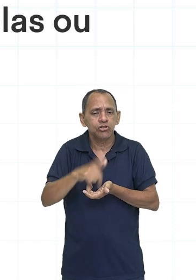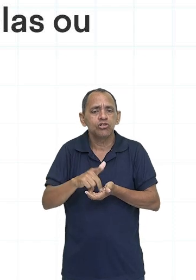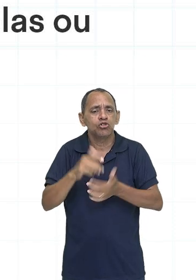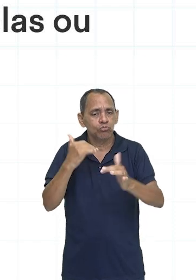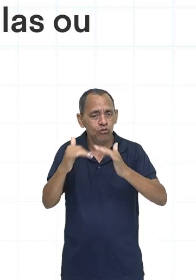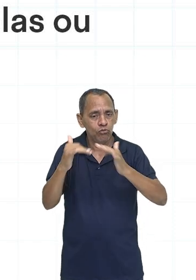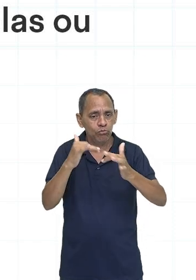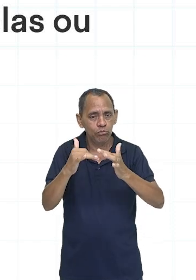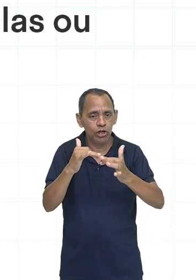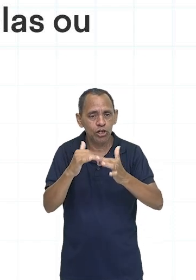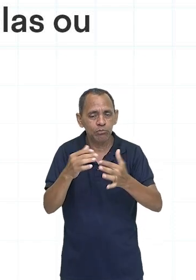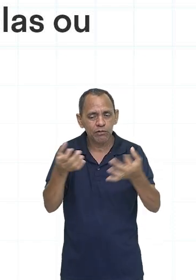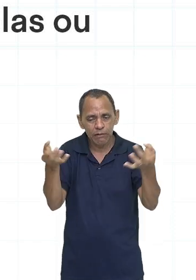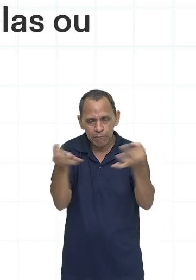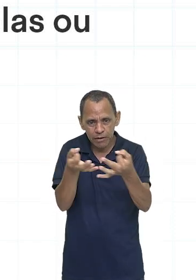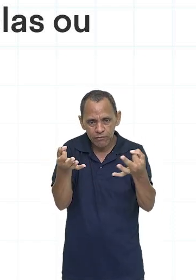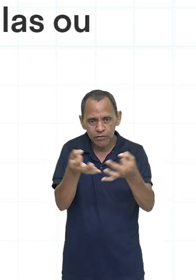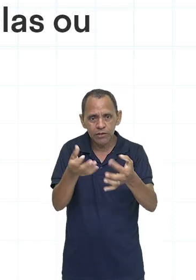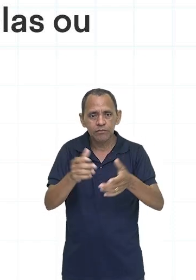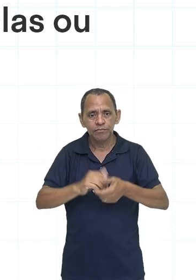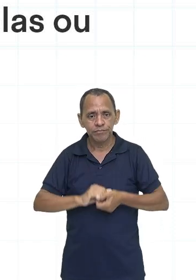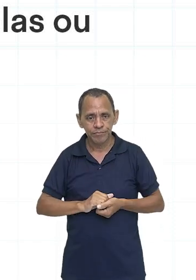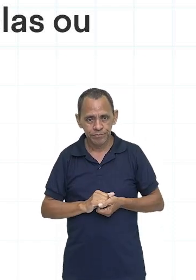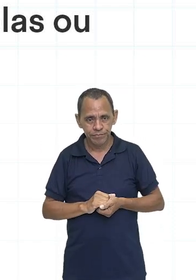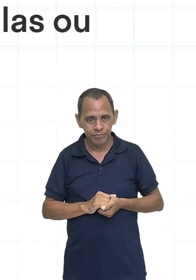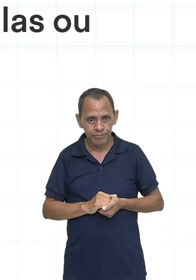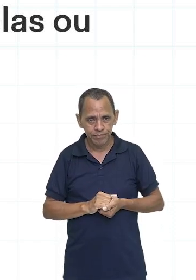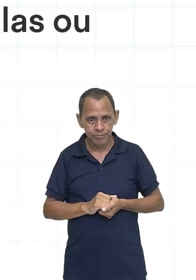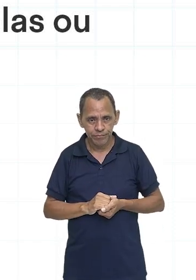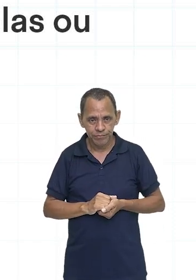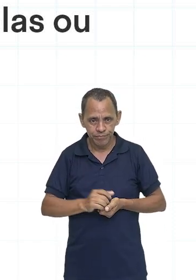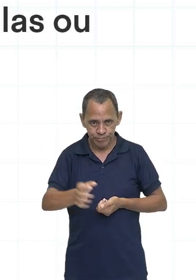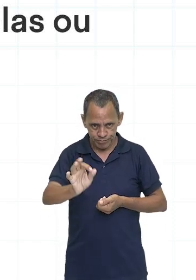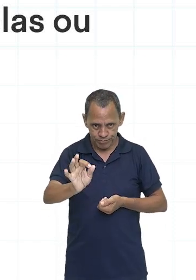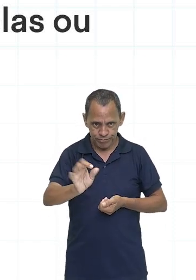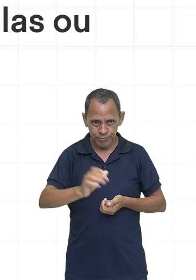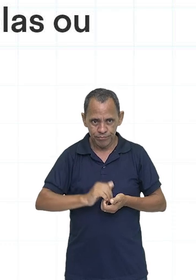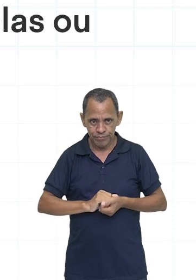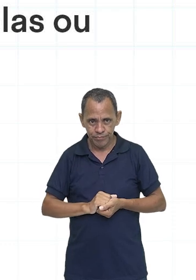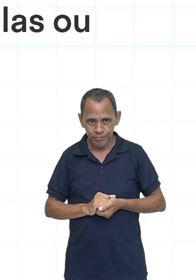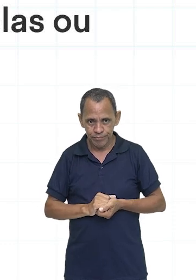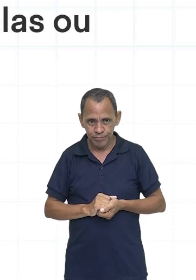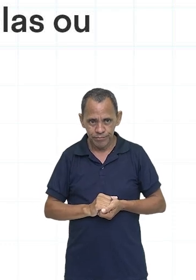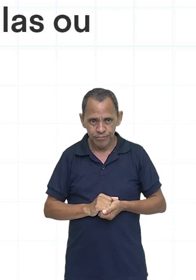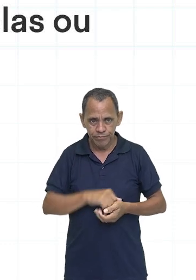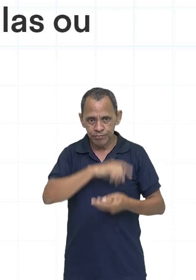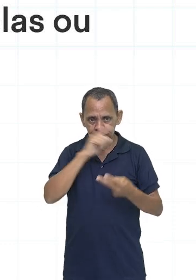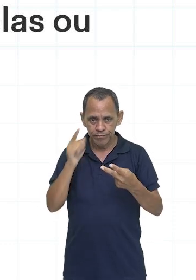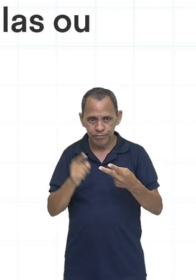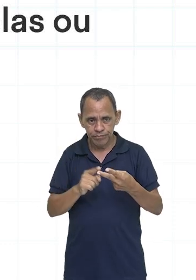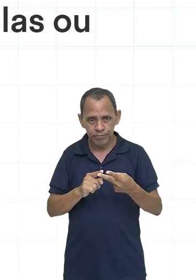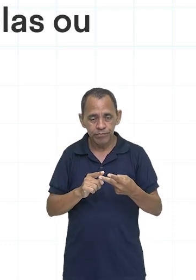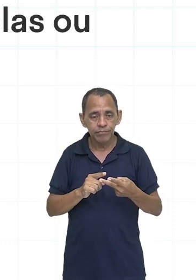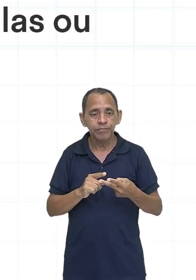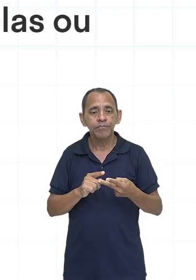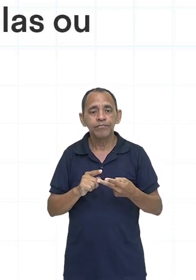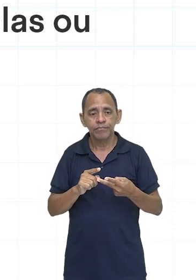para o movimento ser mais eficaz ali na hora de um outro momento do treino, tá? Então, esse foi o suburi,